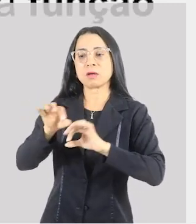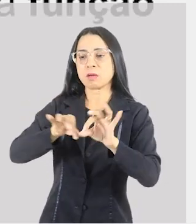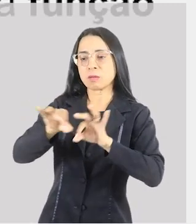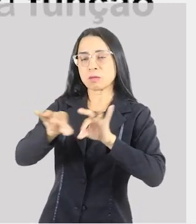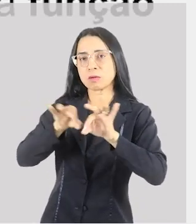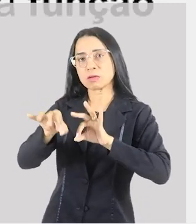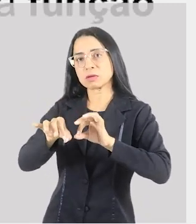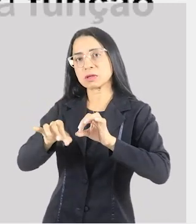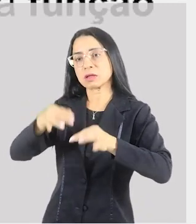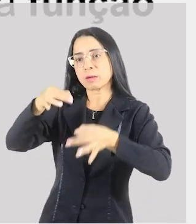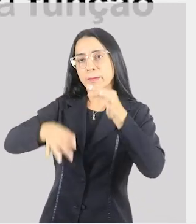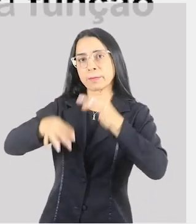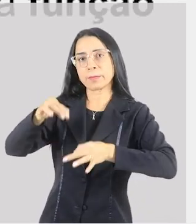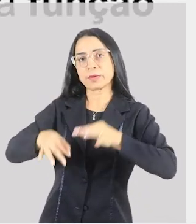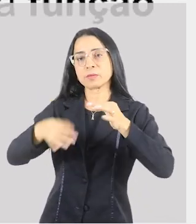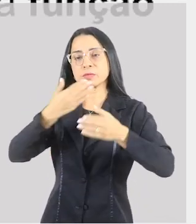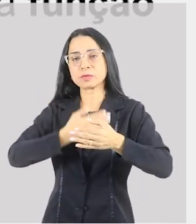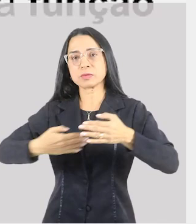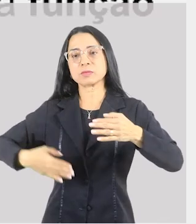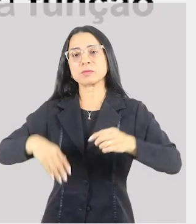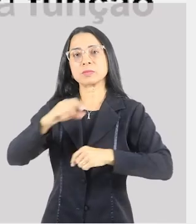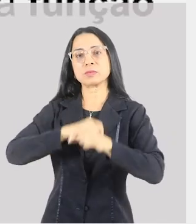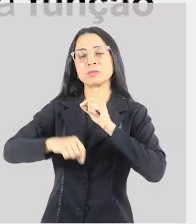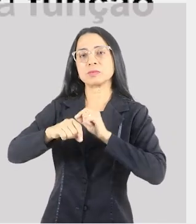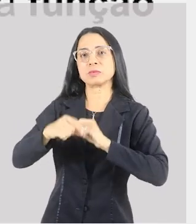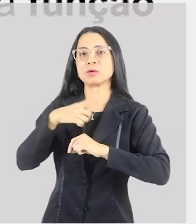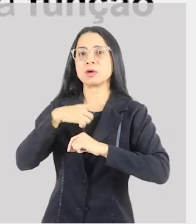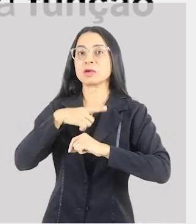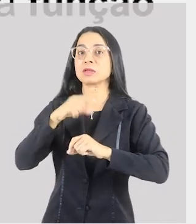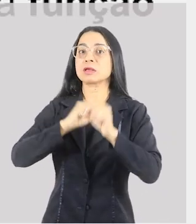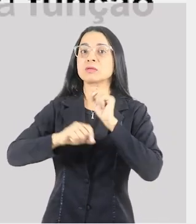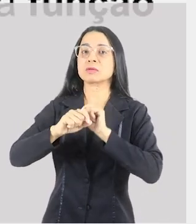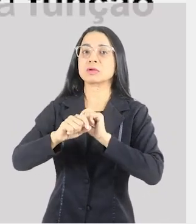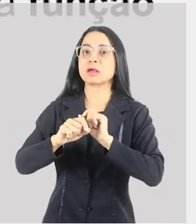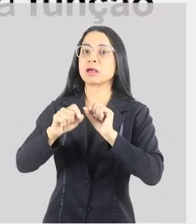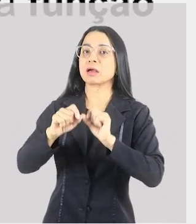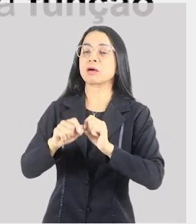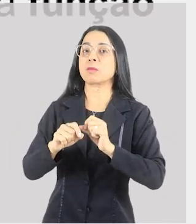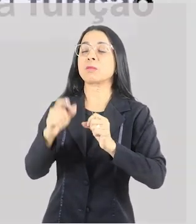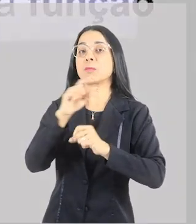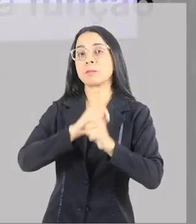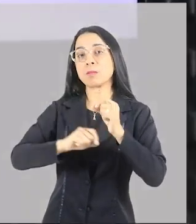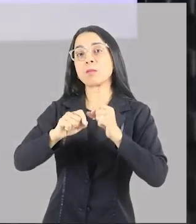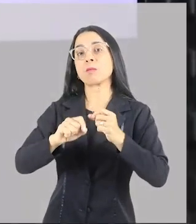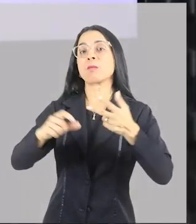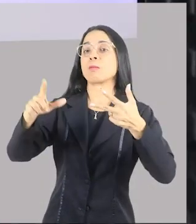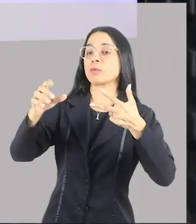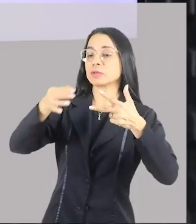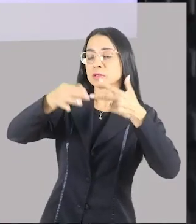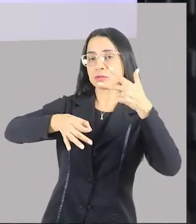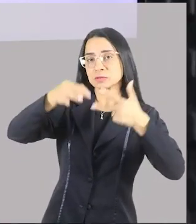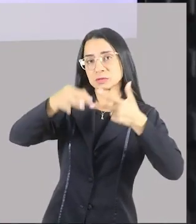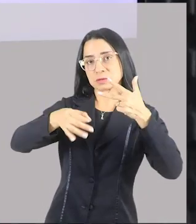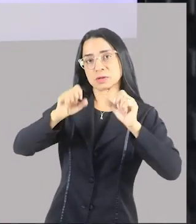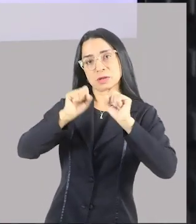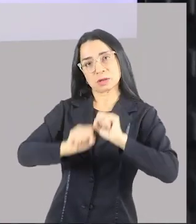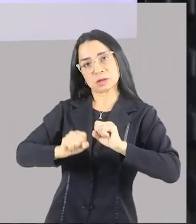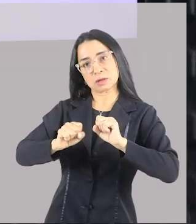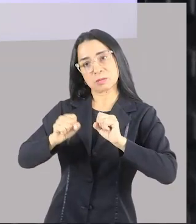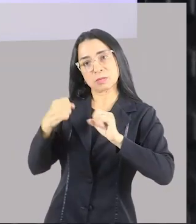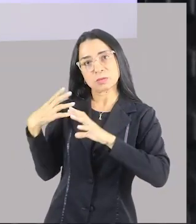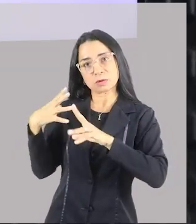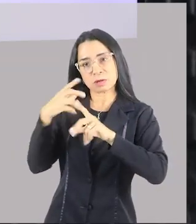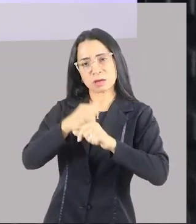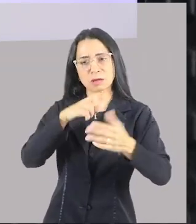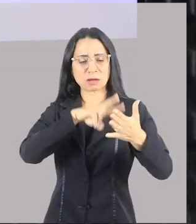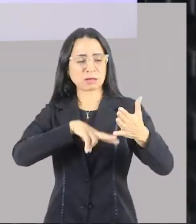público, sujeita à apreciação do Poder Judiciário, que pode eventualmente revisar um ato